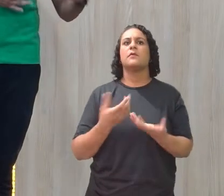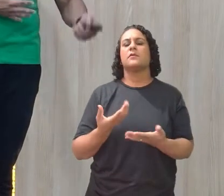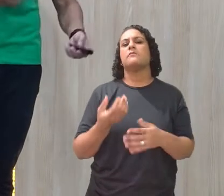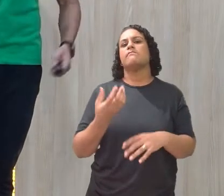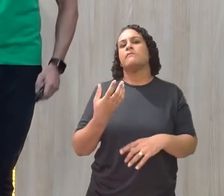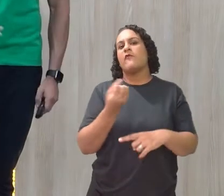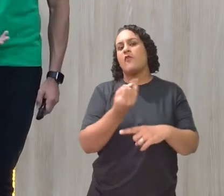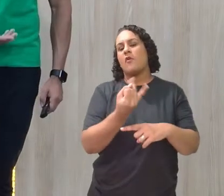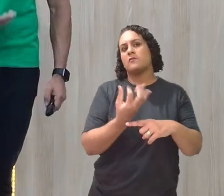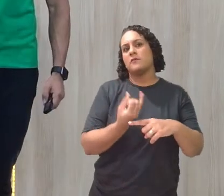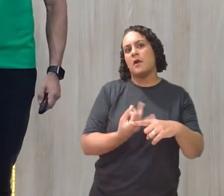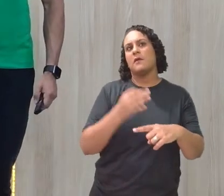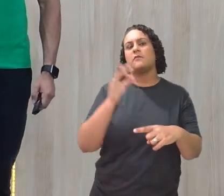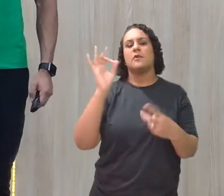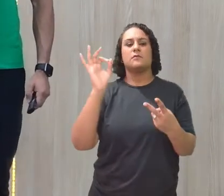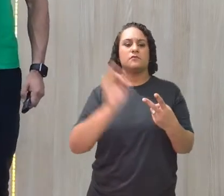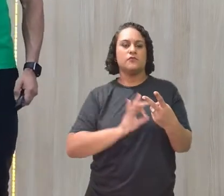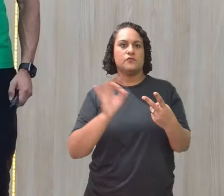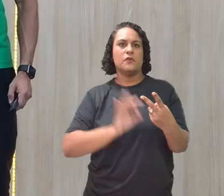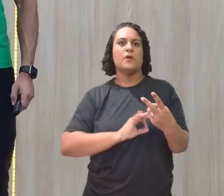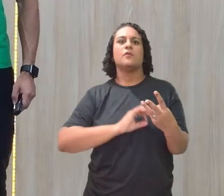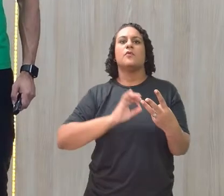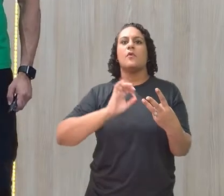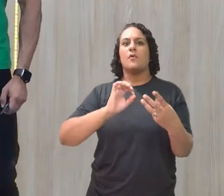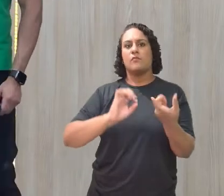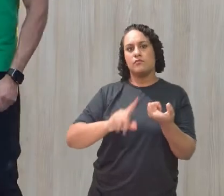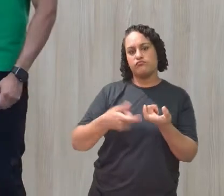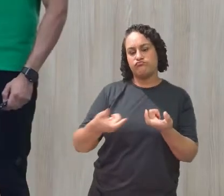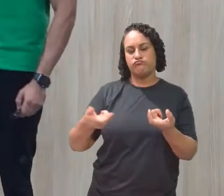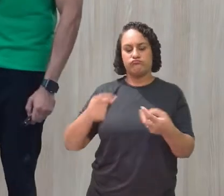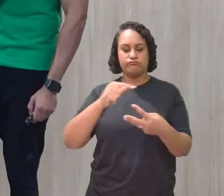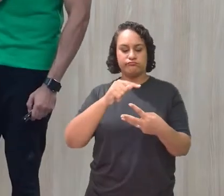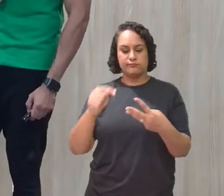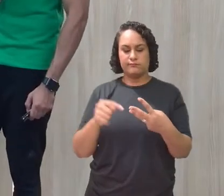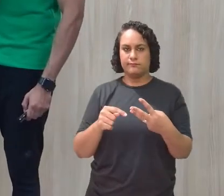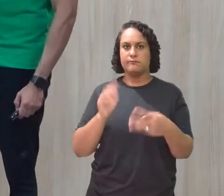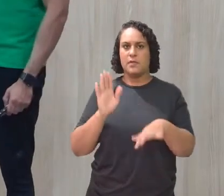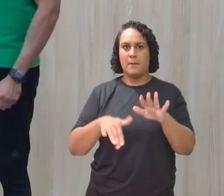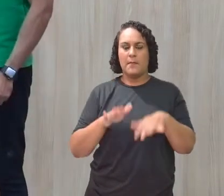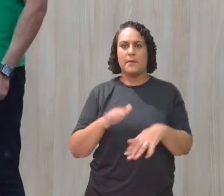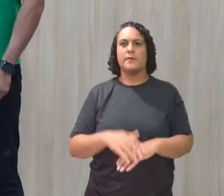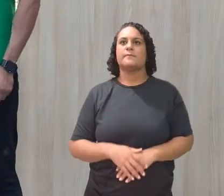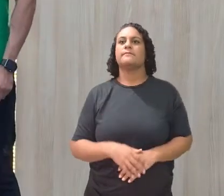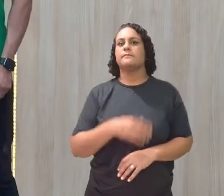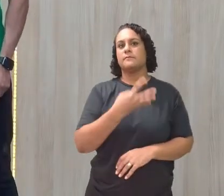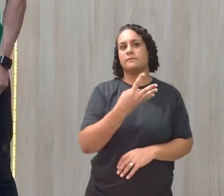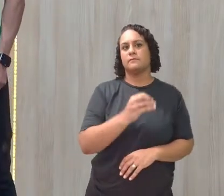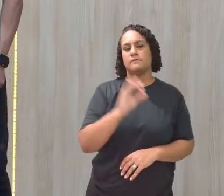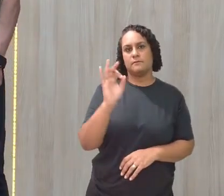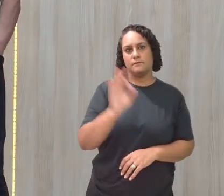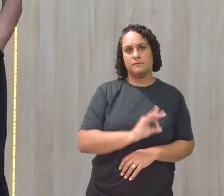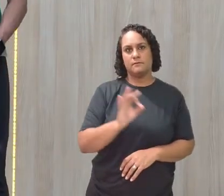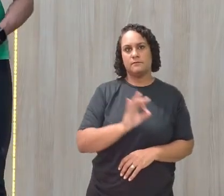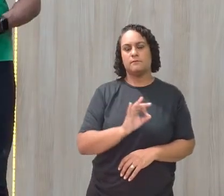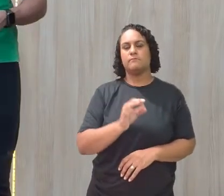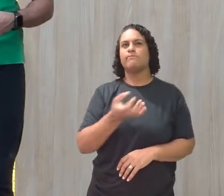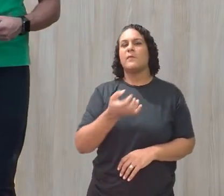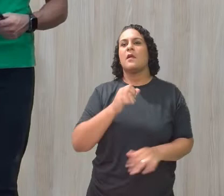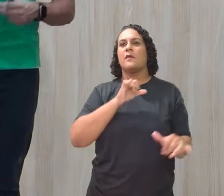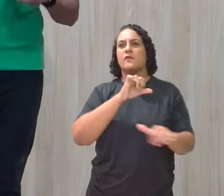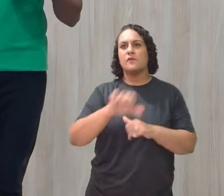forma de fração, de porcentagem ou de um número decimal, certo? Então eu peguei aí o número 40%, quero